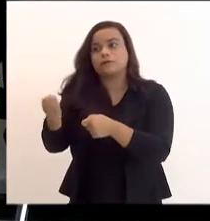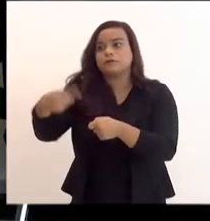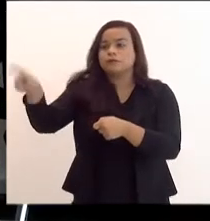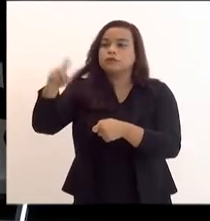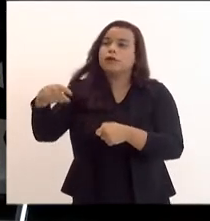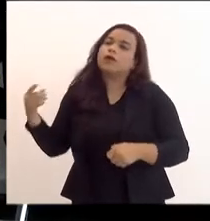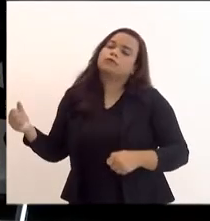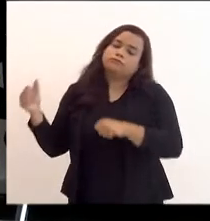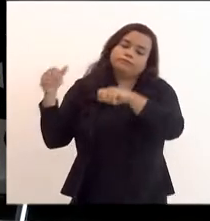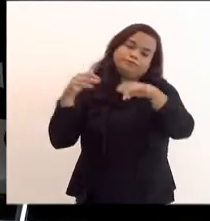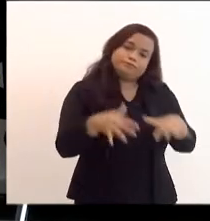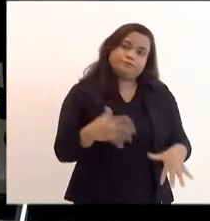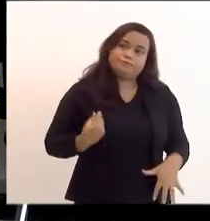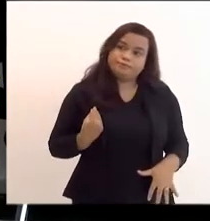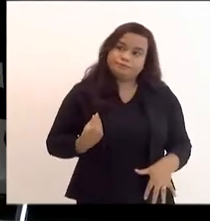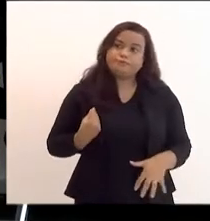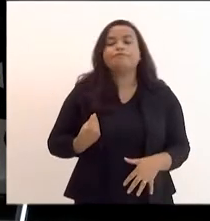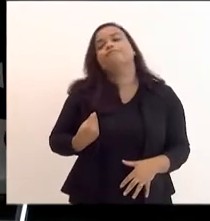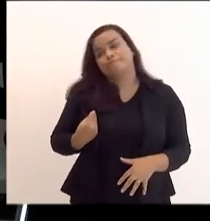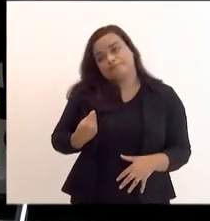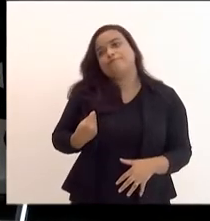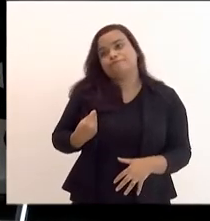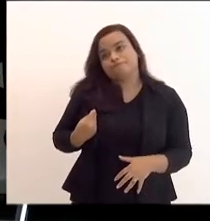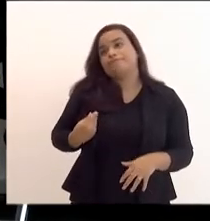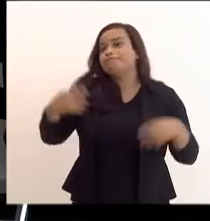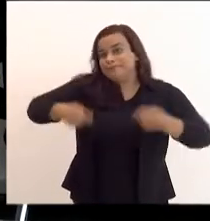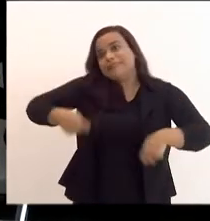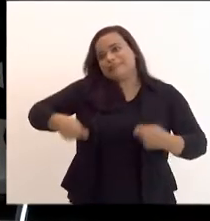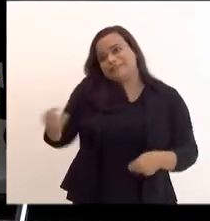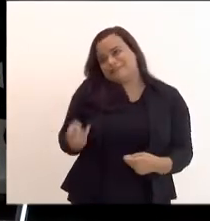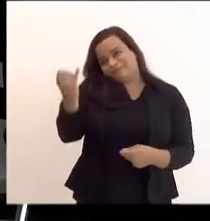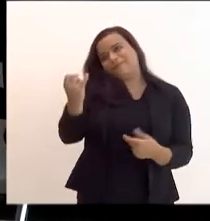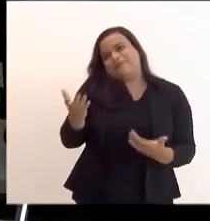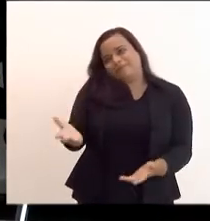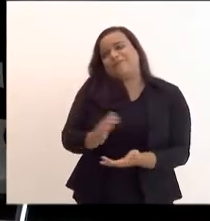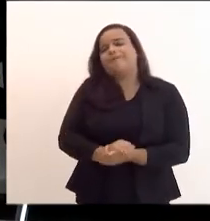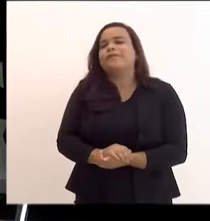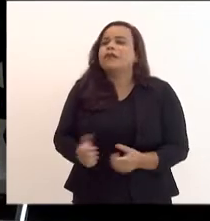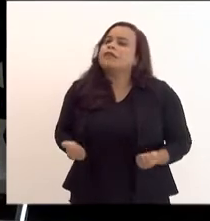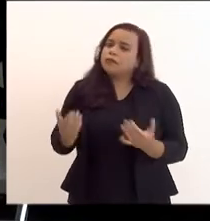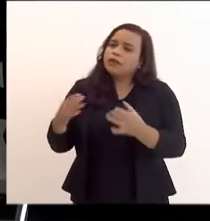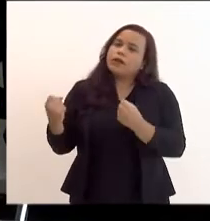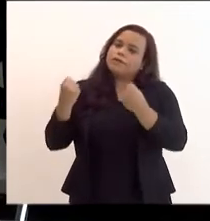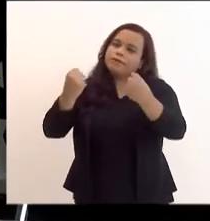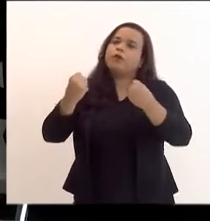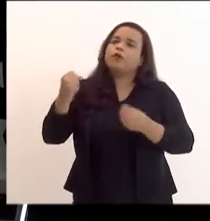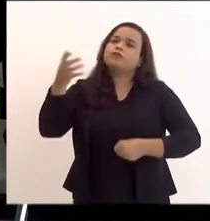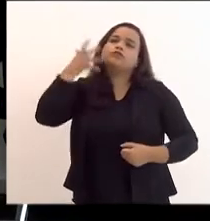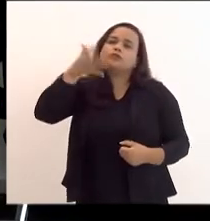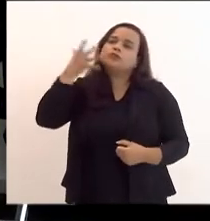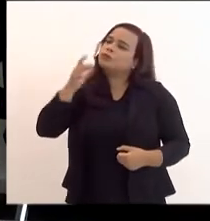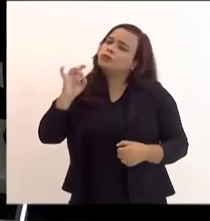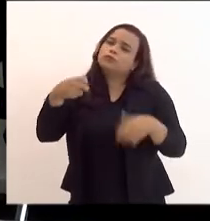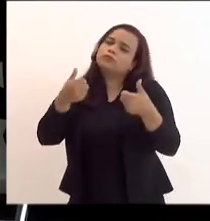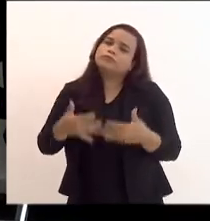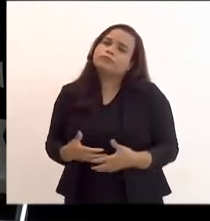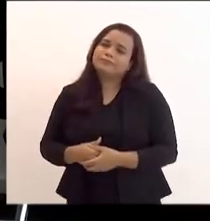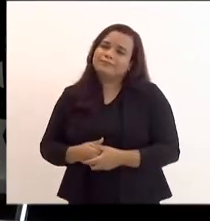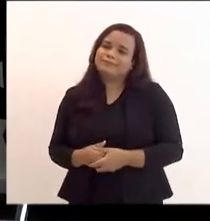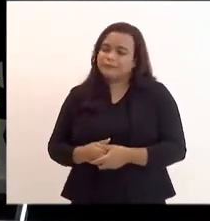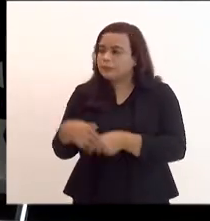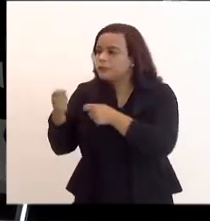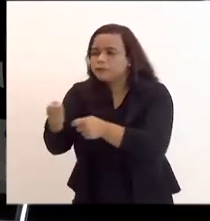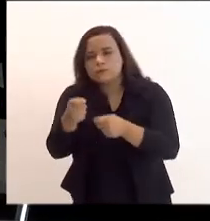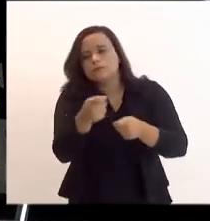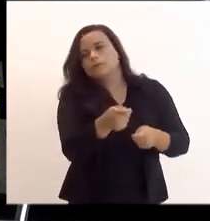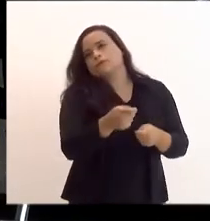participação, que é indispensável. Então, é só para fortalecer esse discurso, presidente, da gente instigar aí